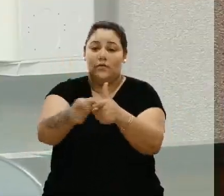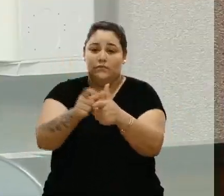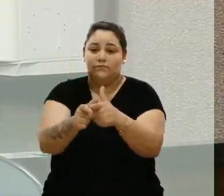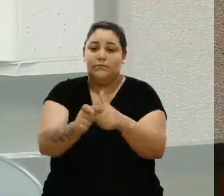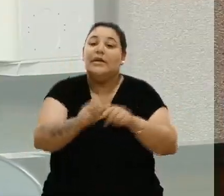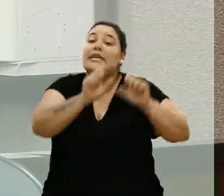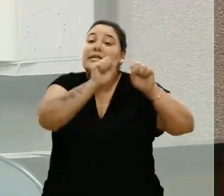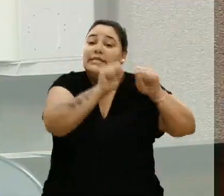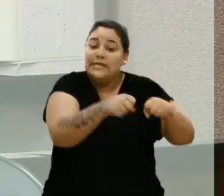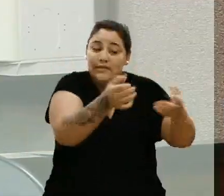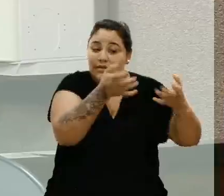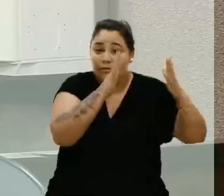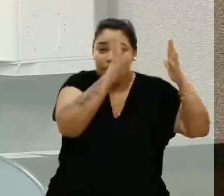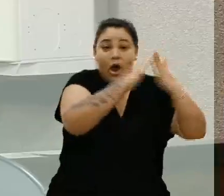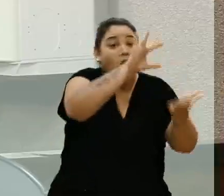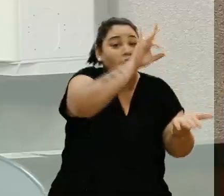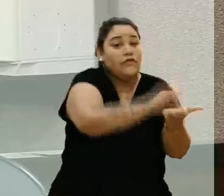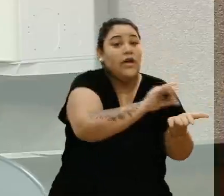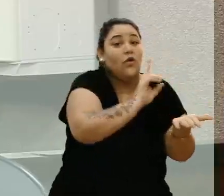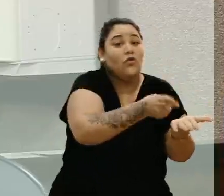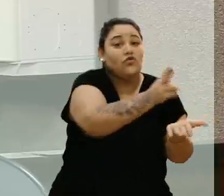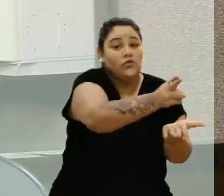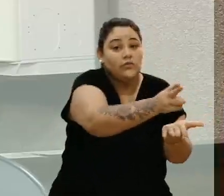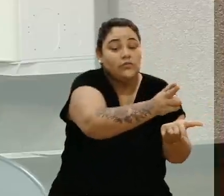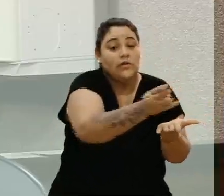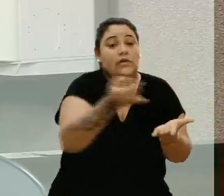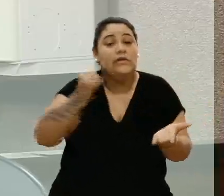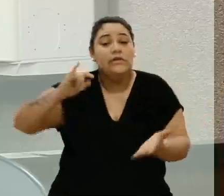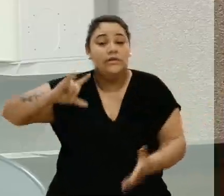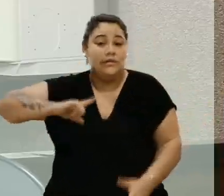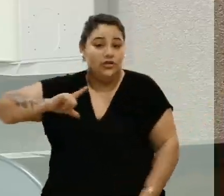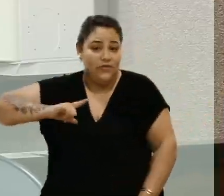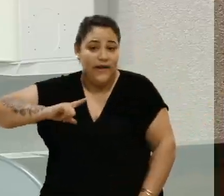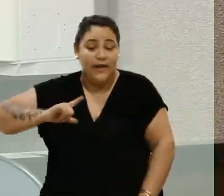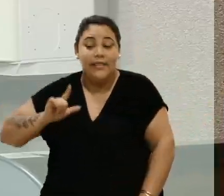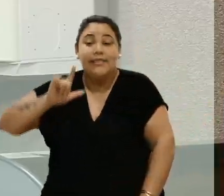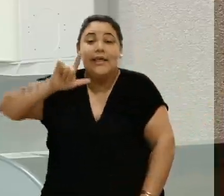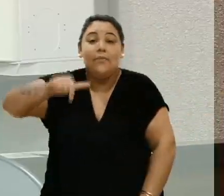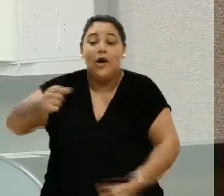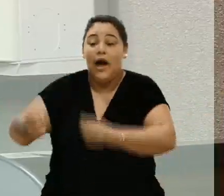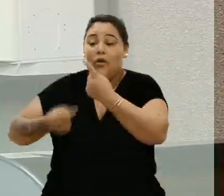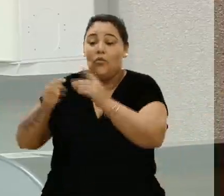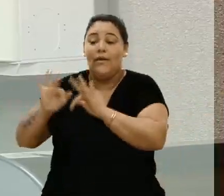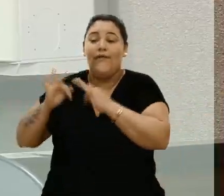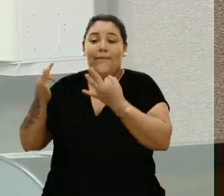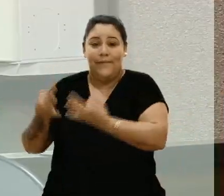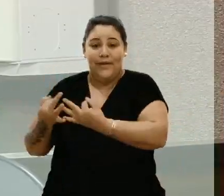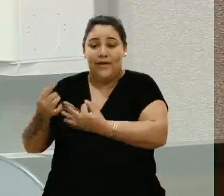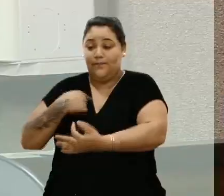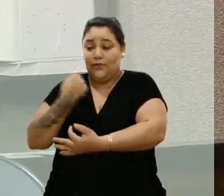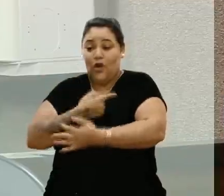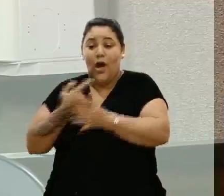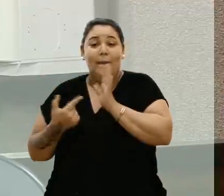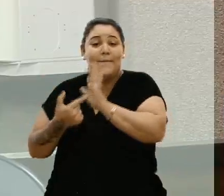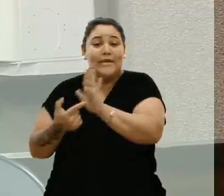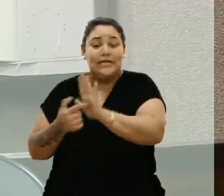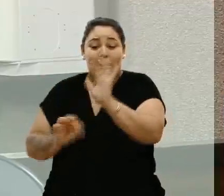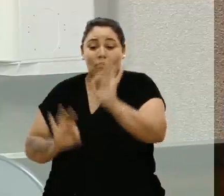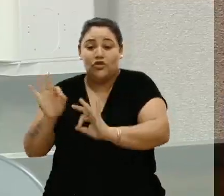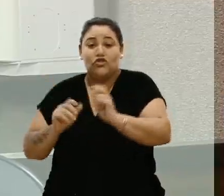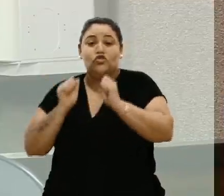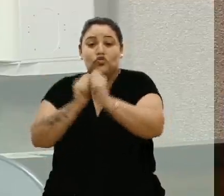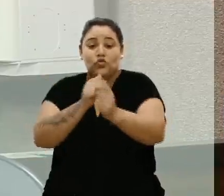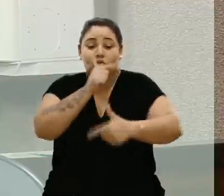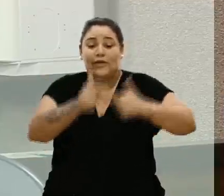moradia permanente. Se tiver algum caso, depois de apresentado para aquelas famílias, através do serviço social, que